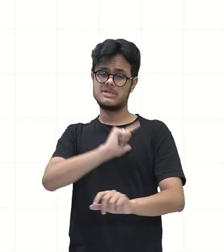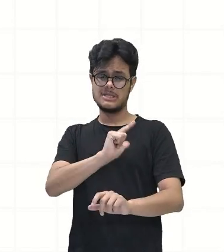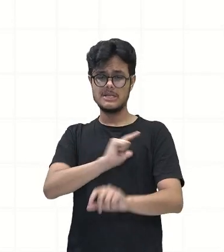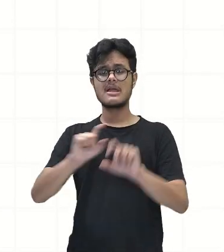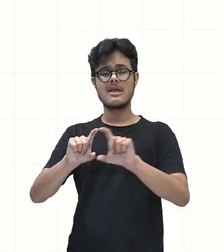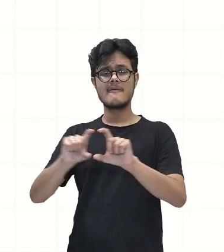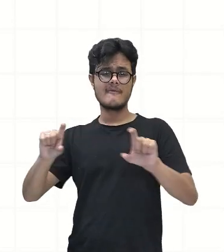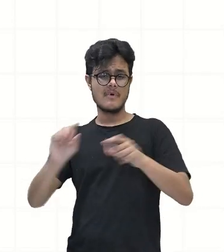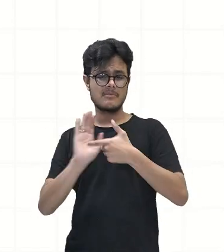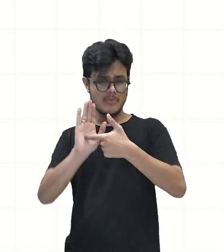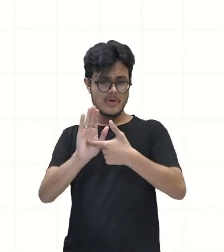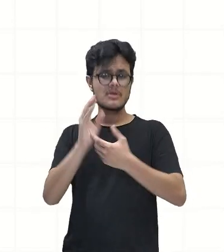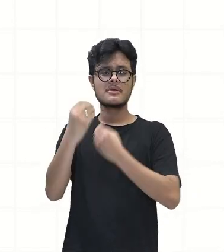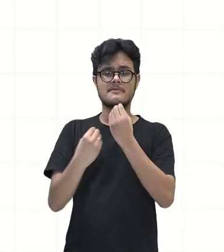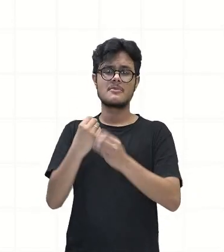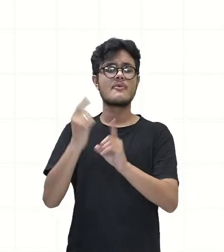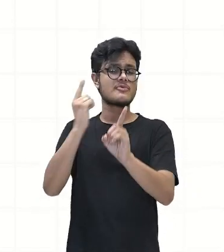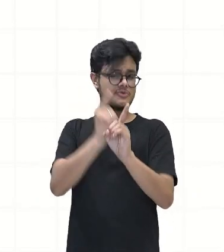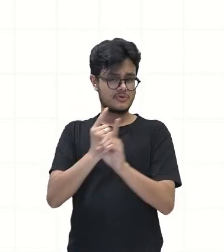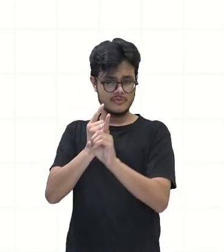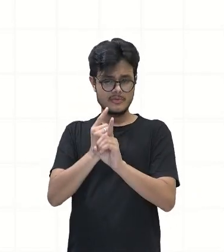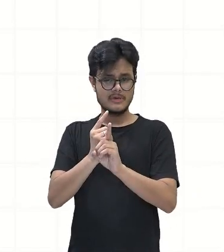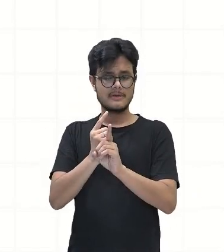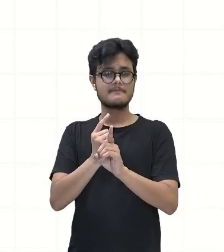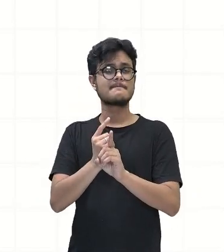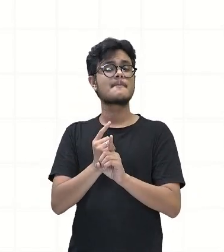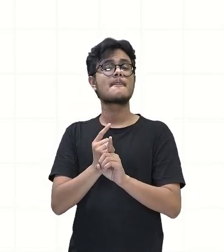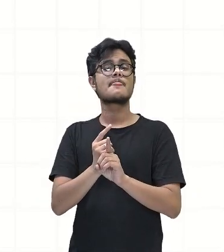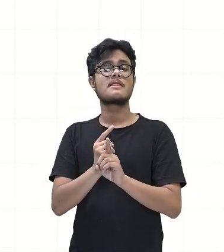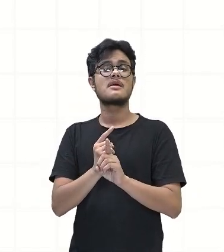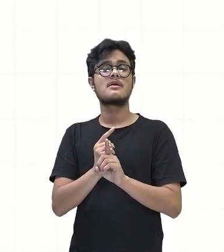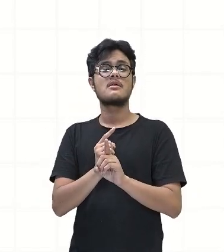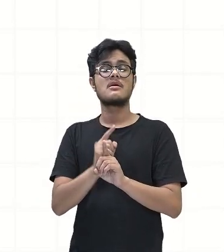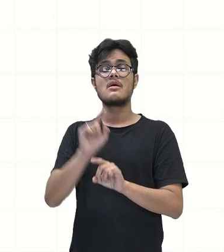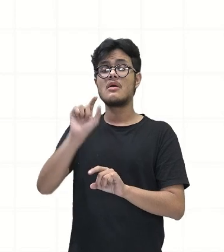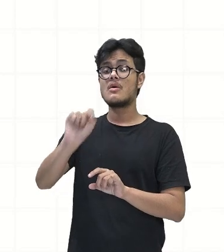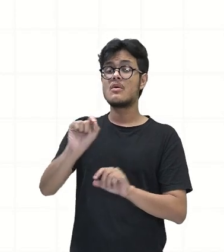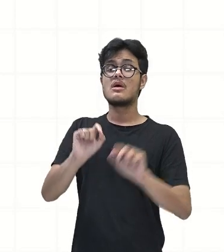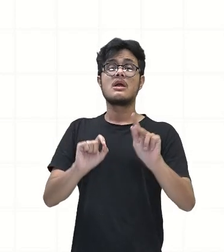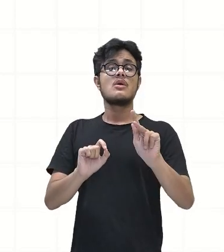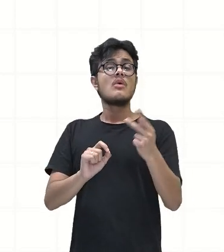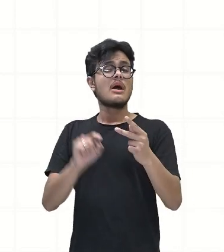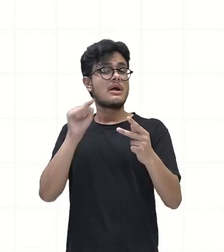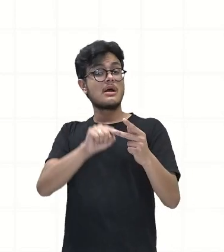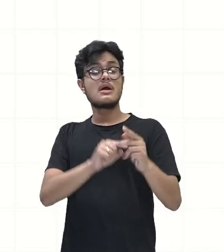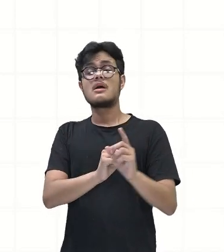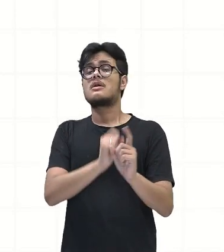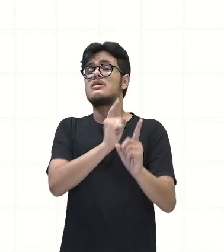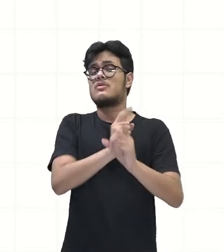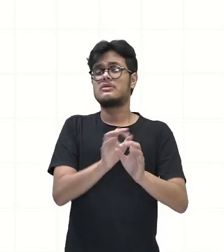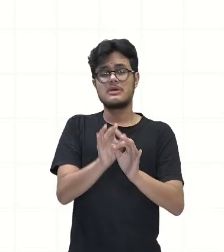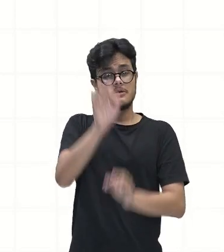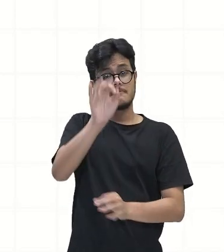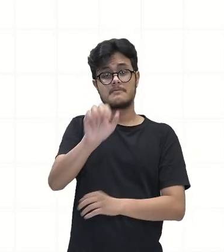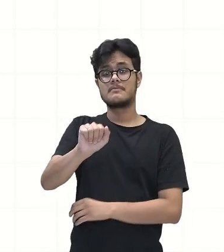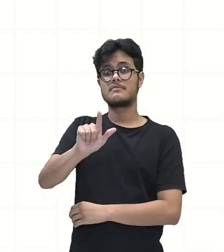só mostrei para vocês que essa fórmula, ela vem da relação do triângulo equilátero com o Teorema